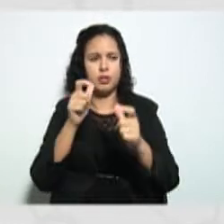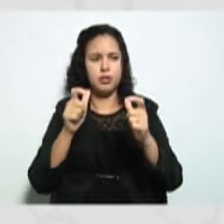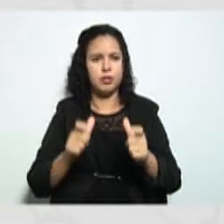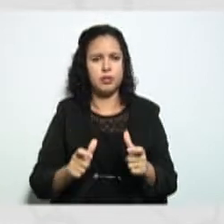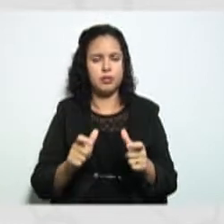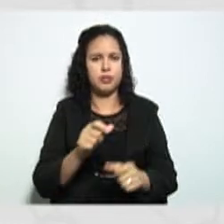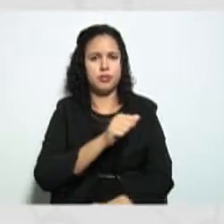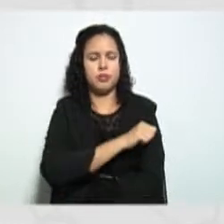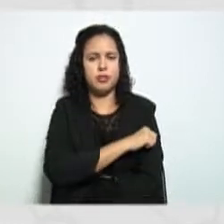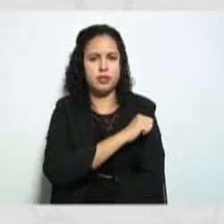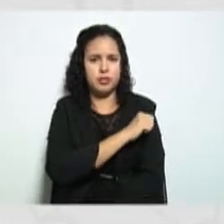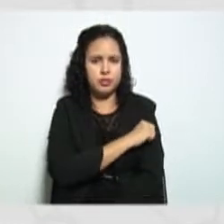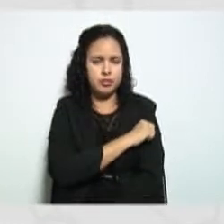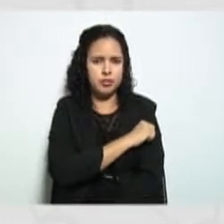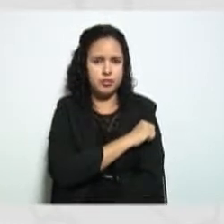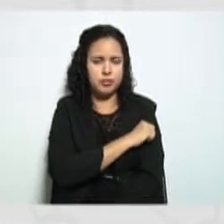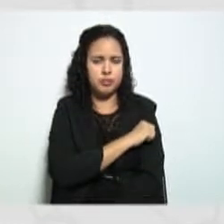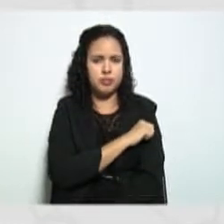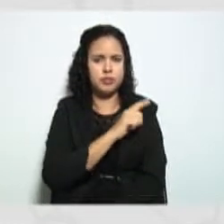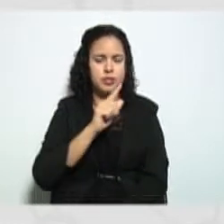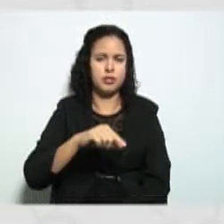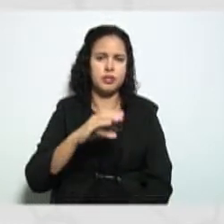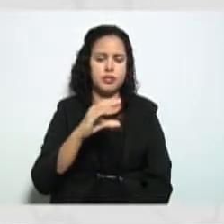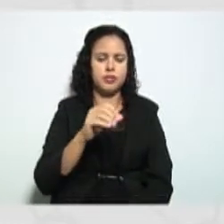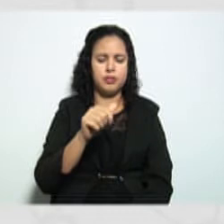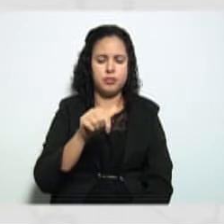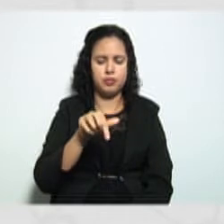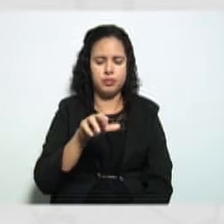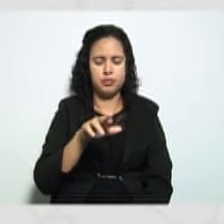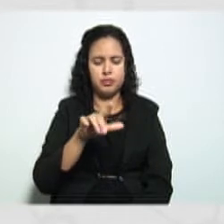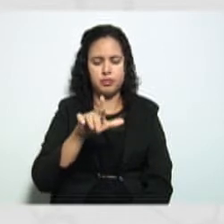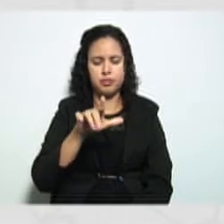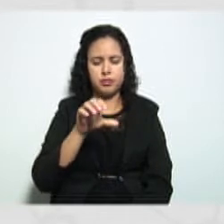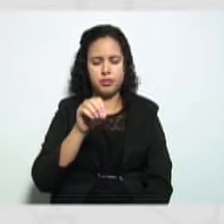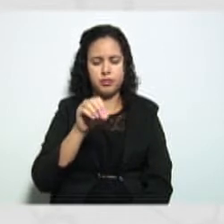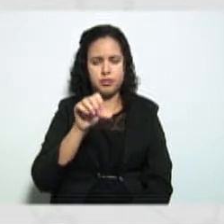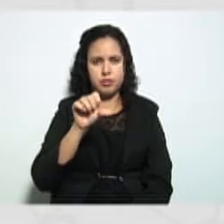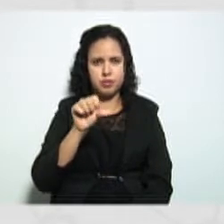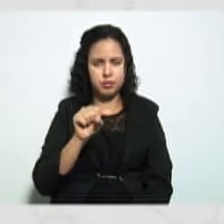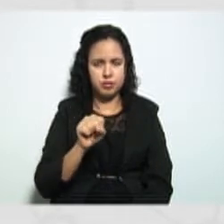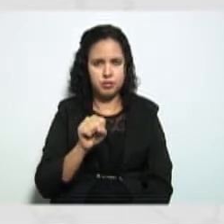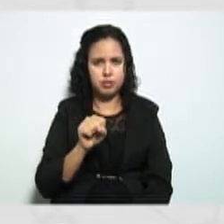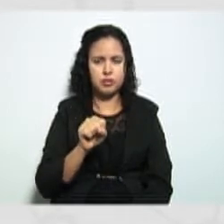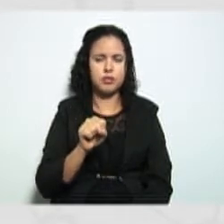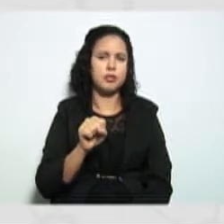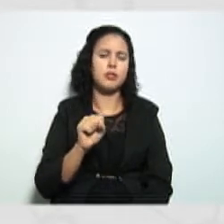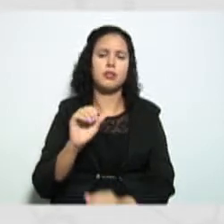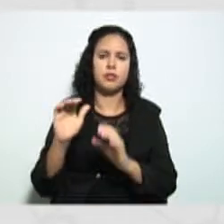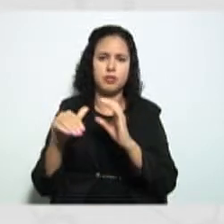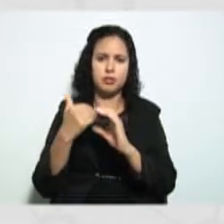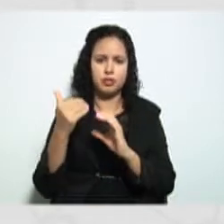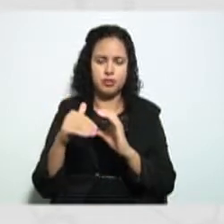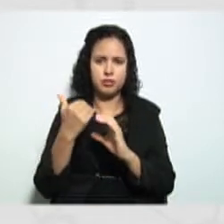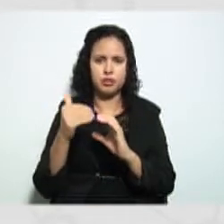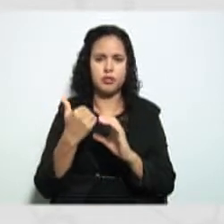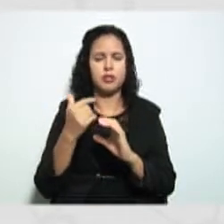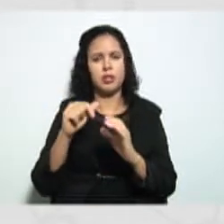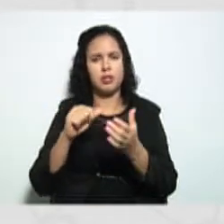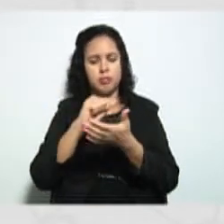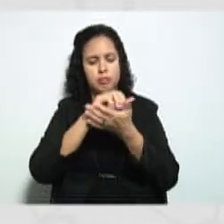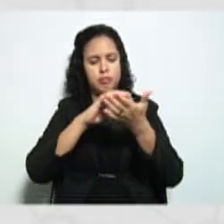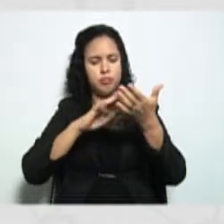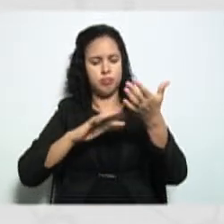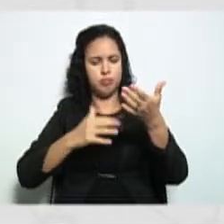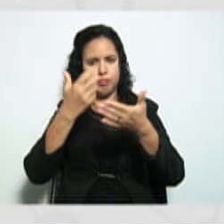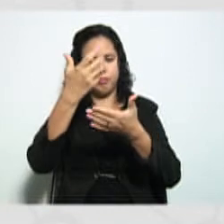esse aluno mesmo? Esse aluno é o Carlos. Deixa só um minutinho. Ali no chat, eu sei, gente, é um monte de respostas vindo ao mesmo